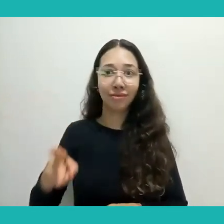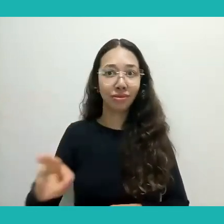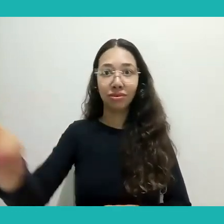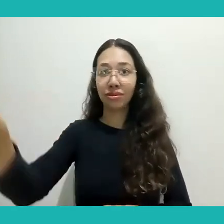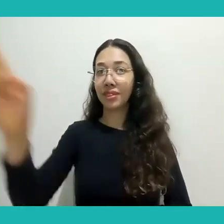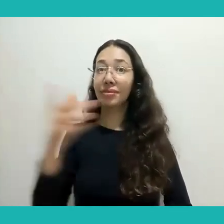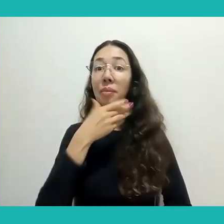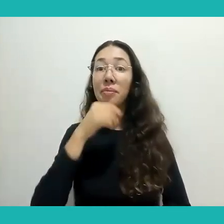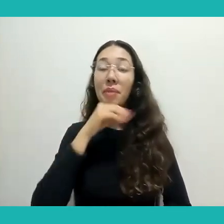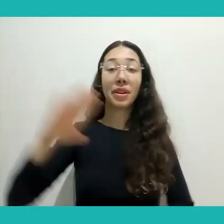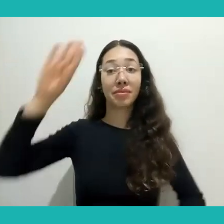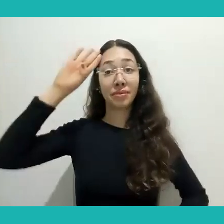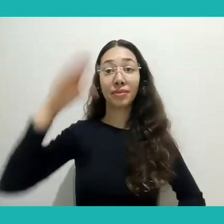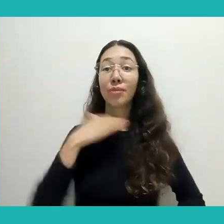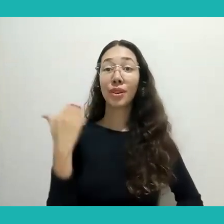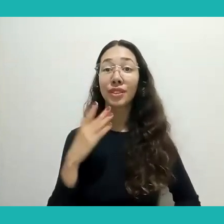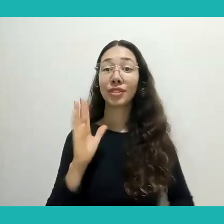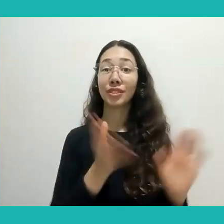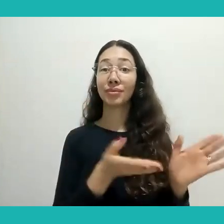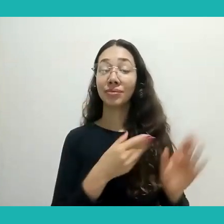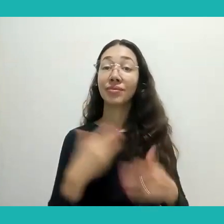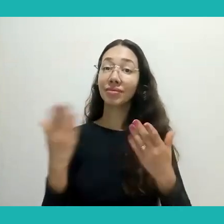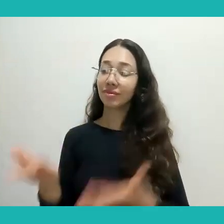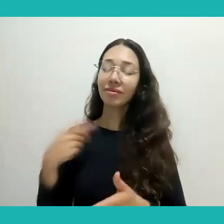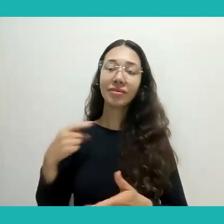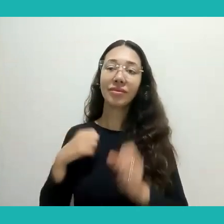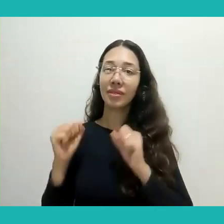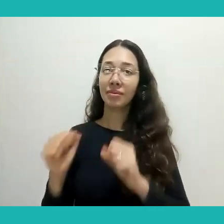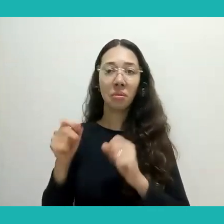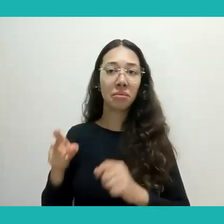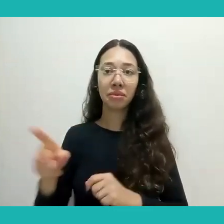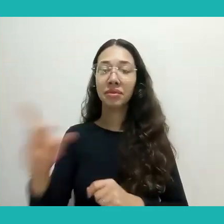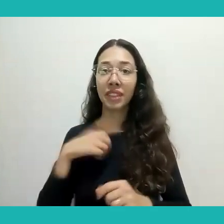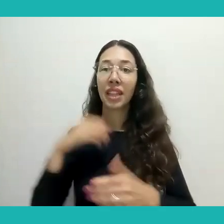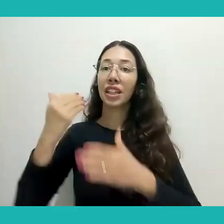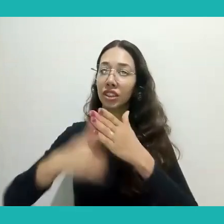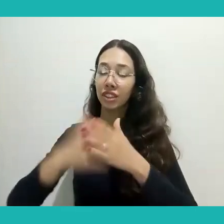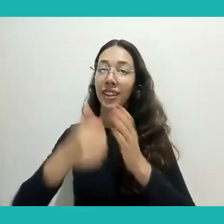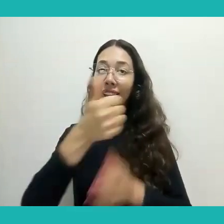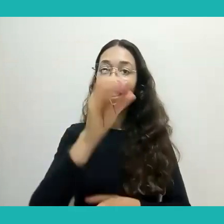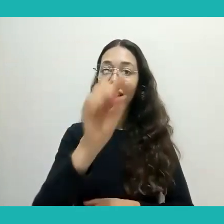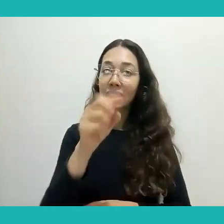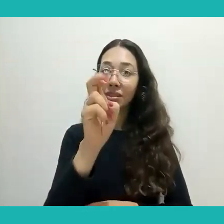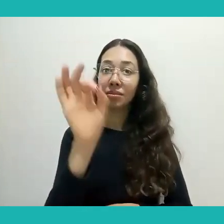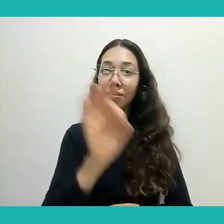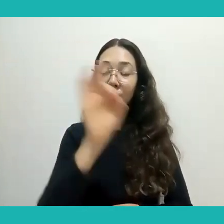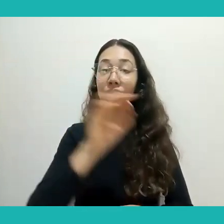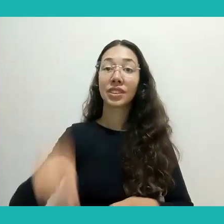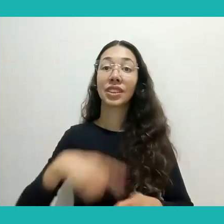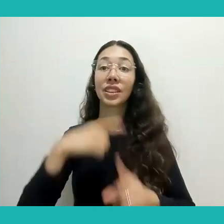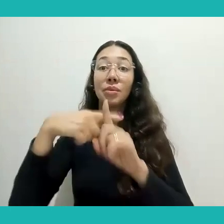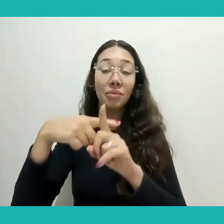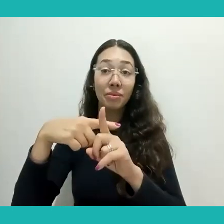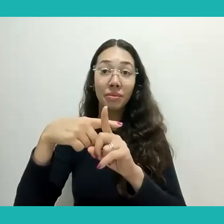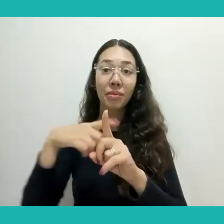pai militar instituidor. E aí sim, ela estaria sujeita à alíquota ordinária de 10,5%, somada